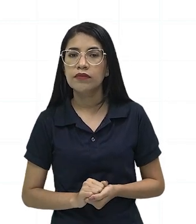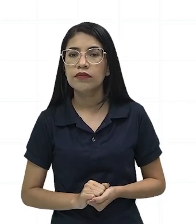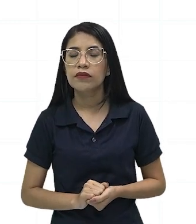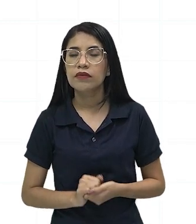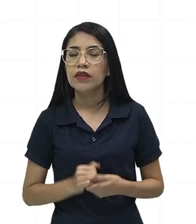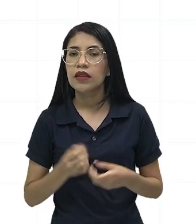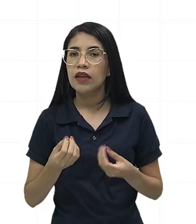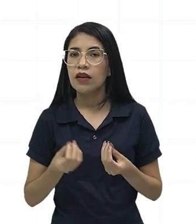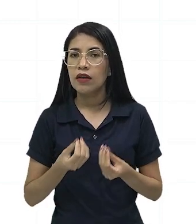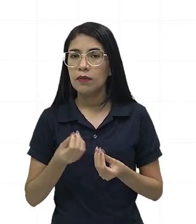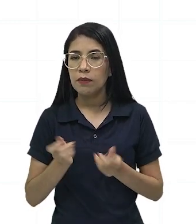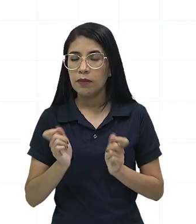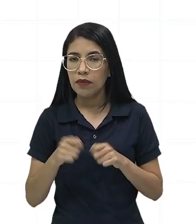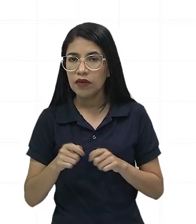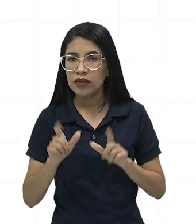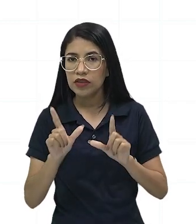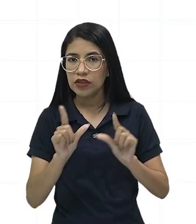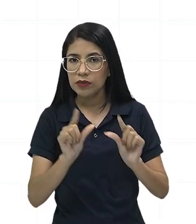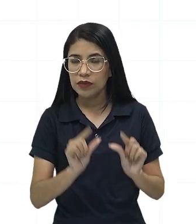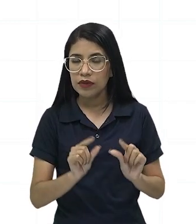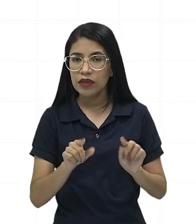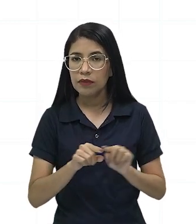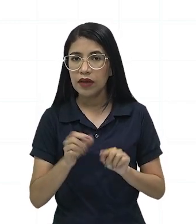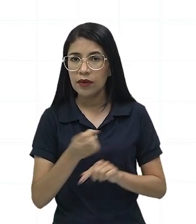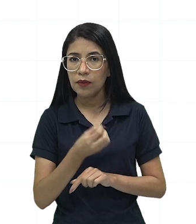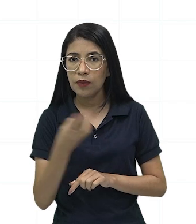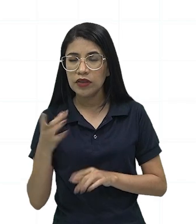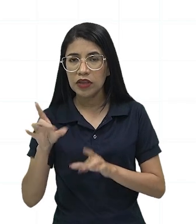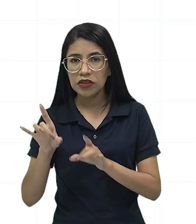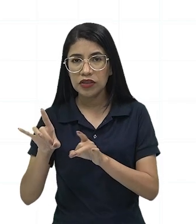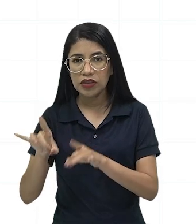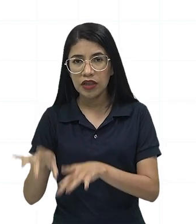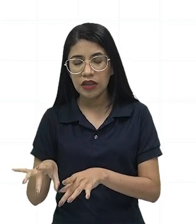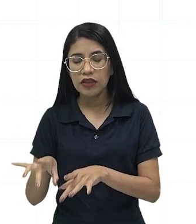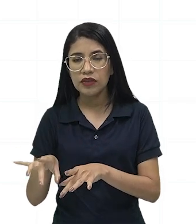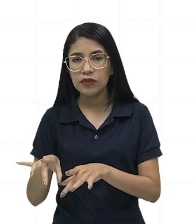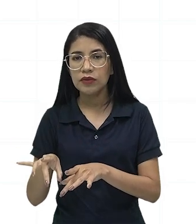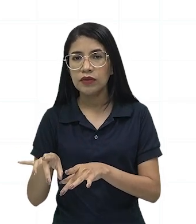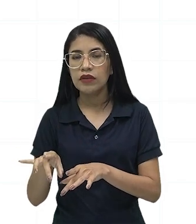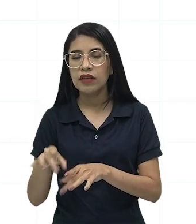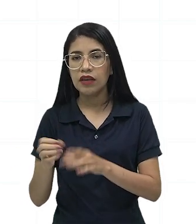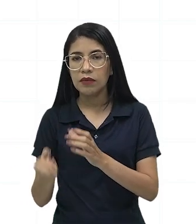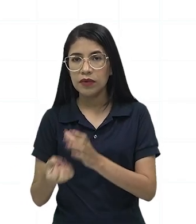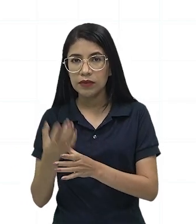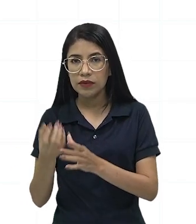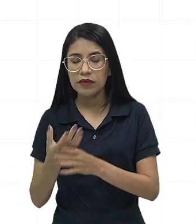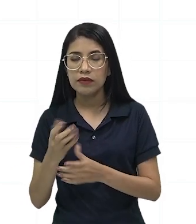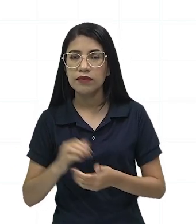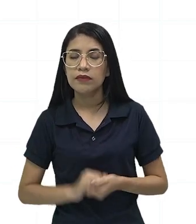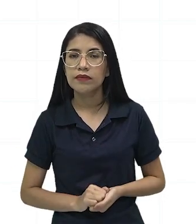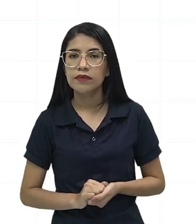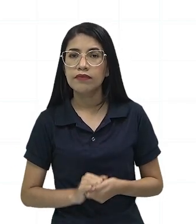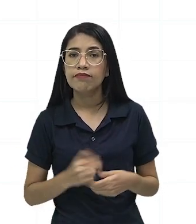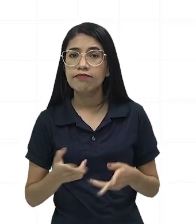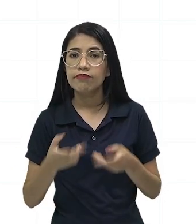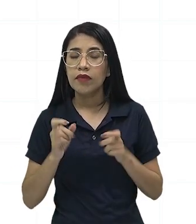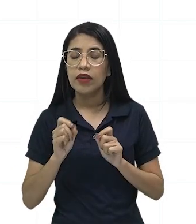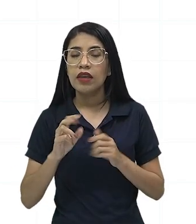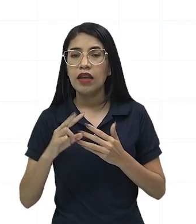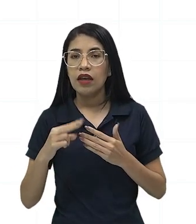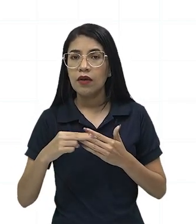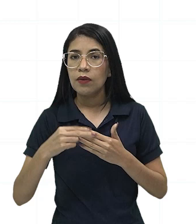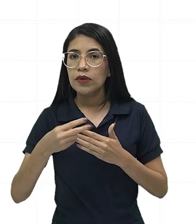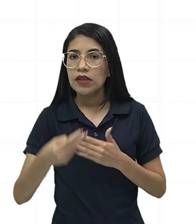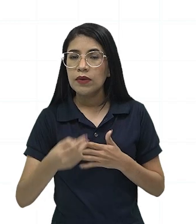forma, ajudamos a diminuir a quantidade de resíduos que são enviados para os aterros sanitários. Então perceba que aqui é a